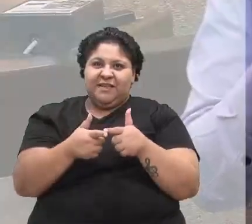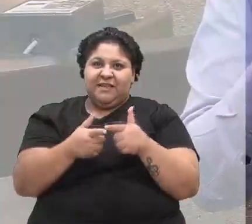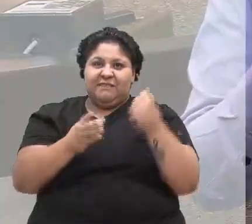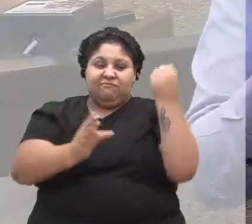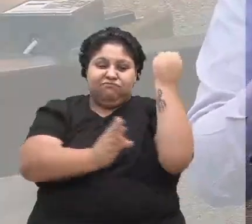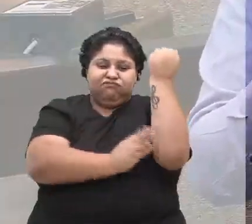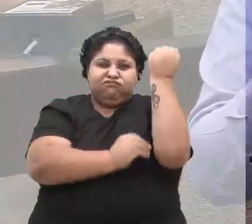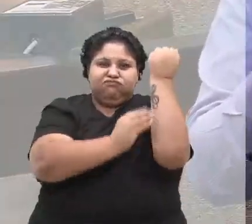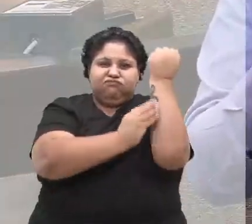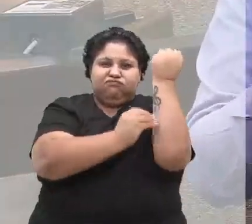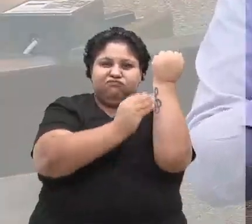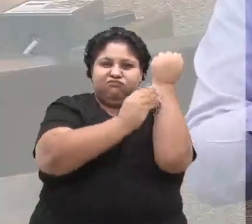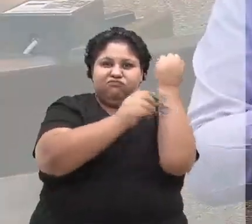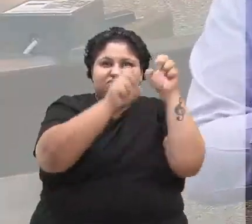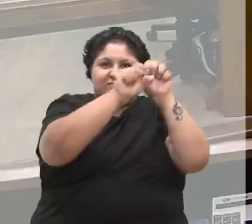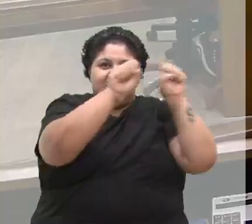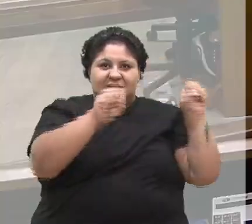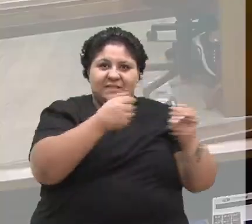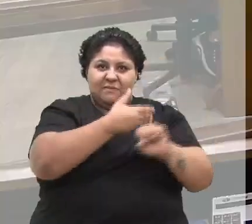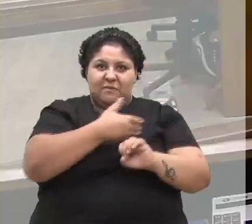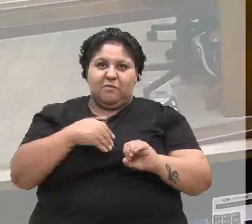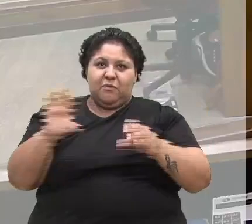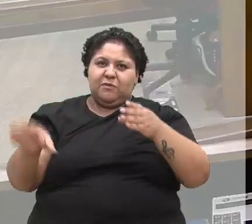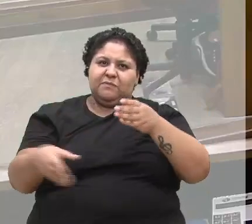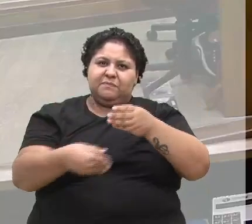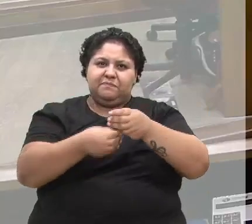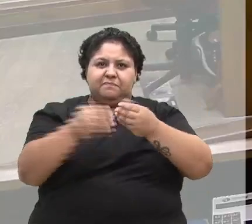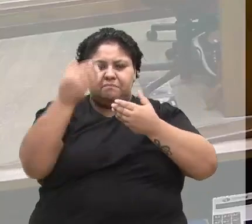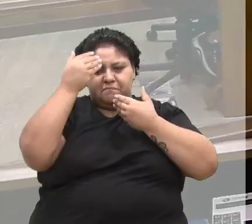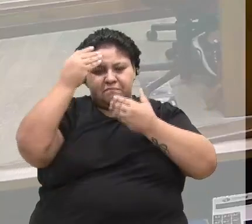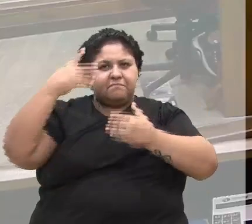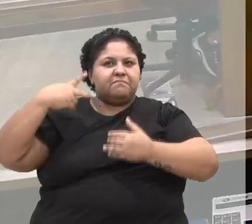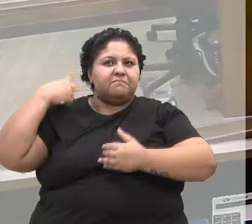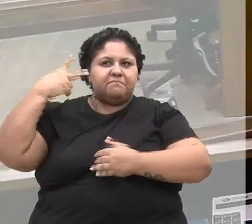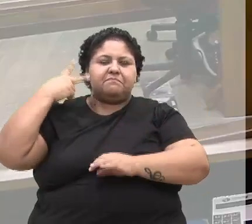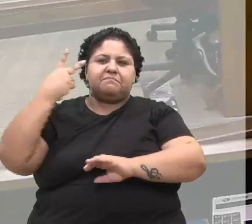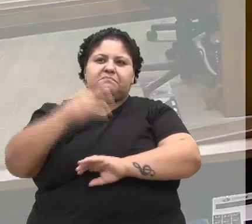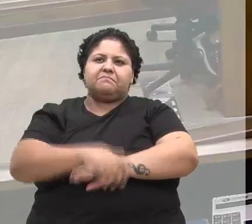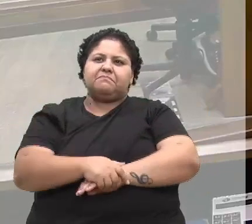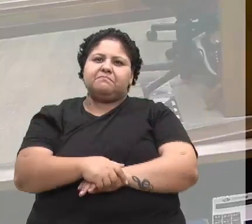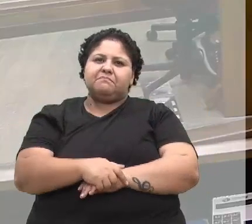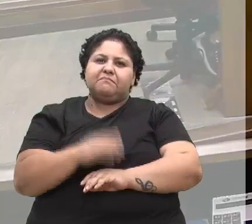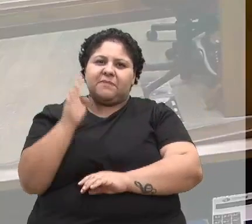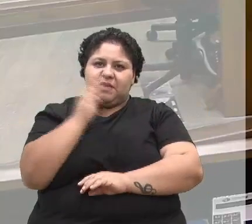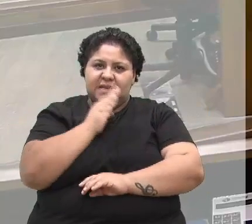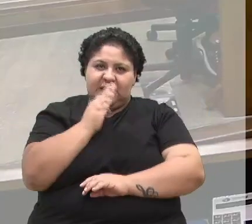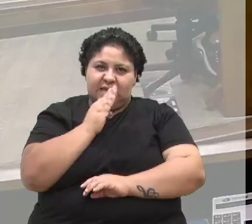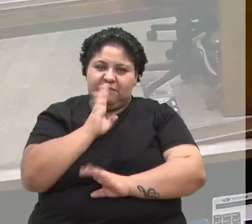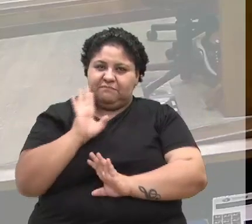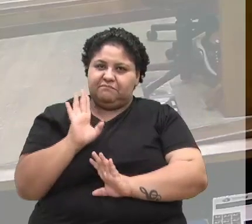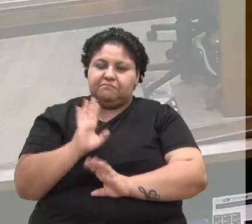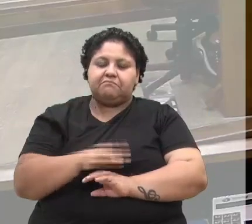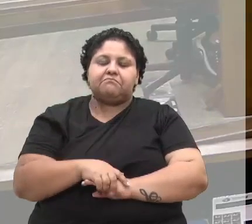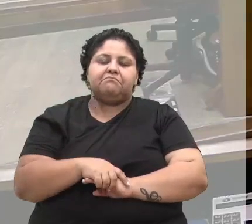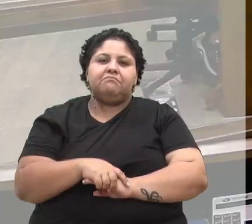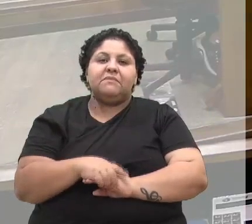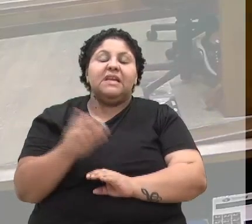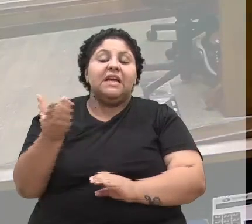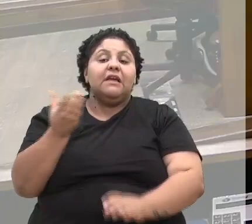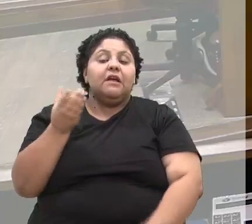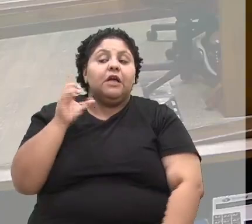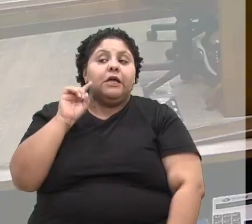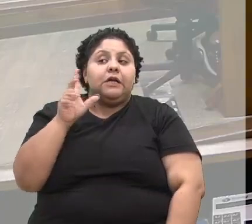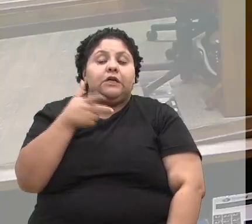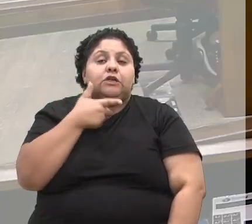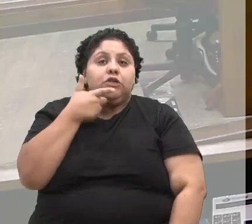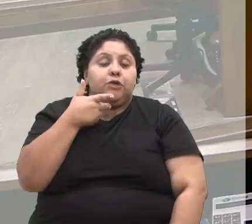burocrática no sistema público. Só a parte. Obrigada, vereador. Rapidinho, tá? Não vou demorar muito. Eu queria só dizer